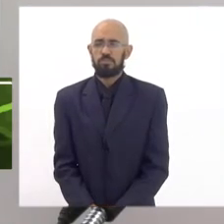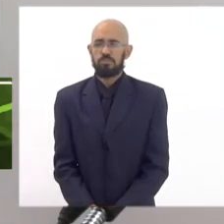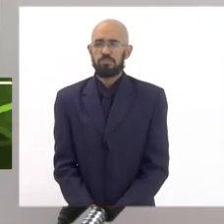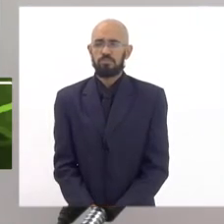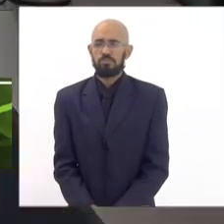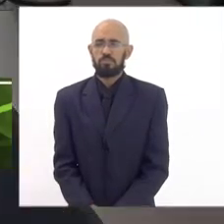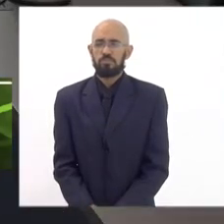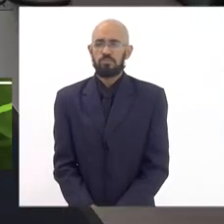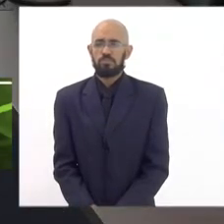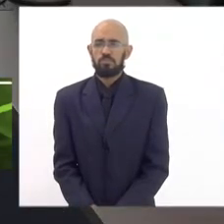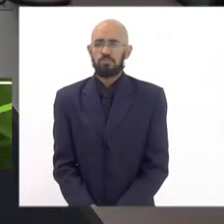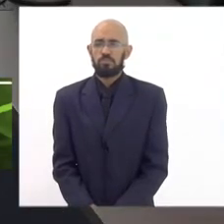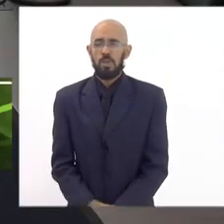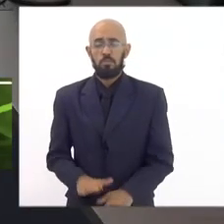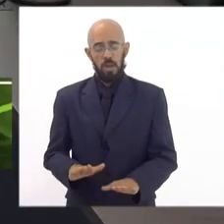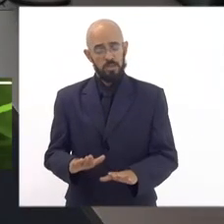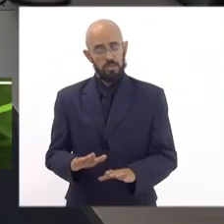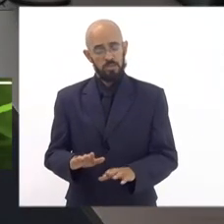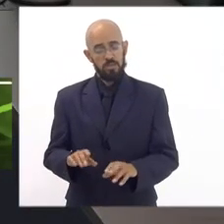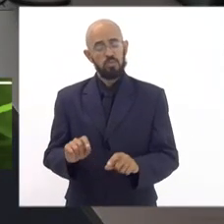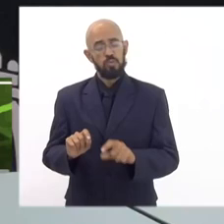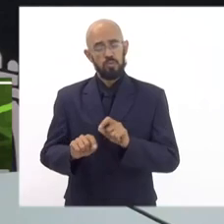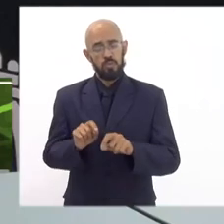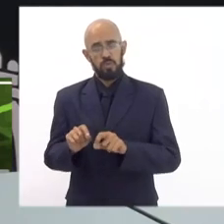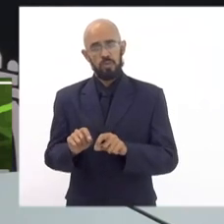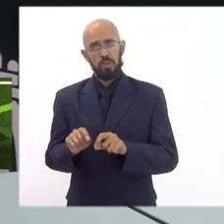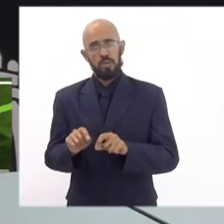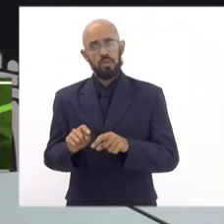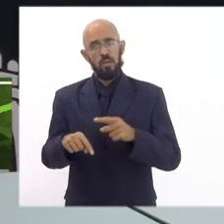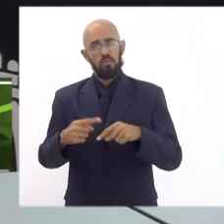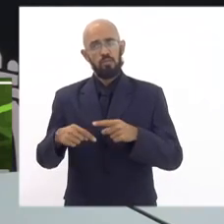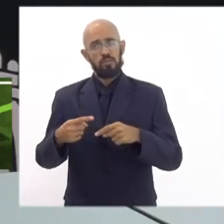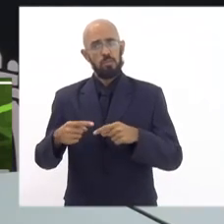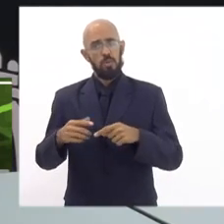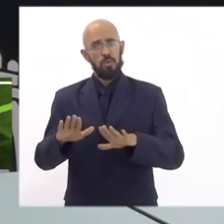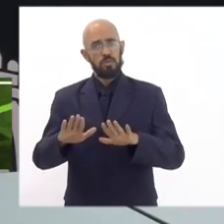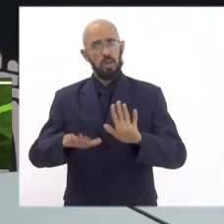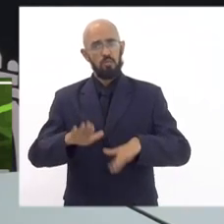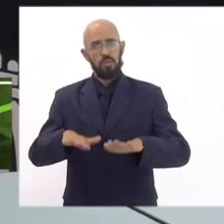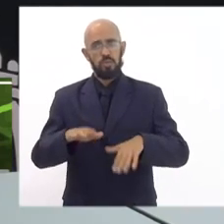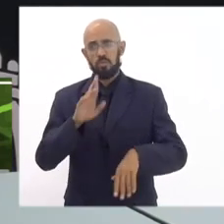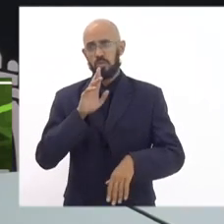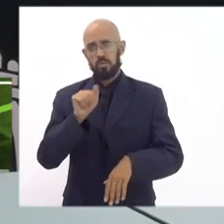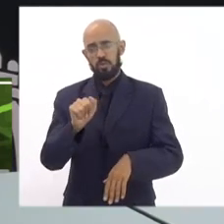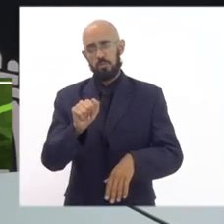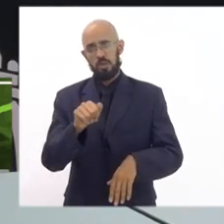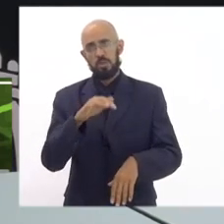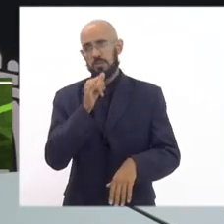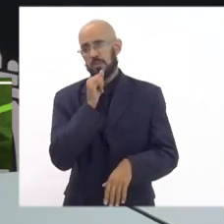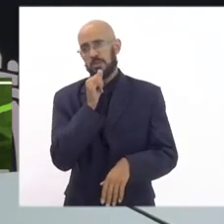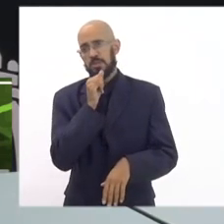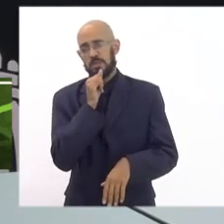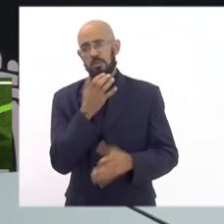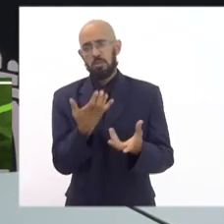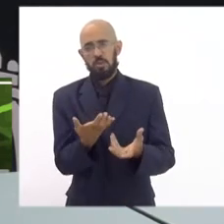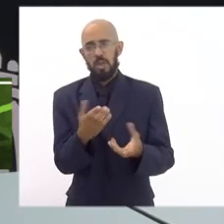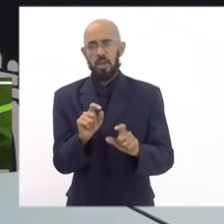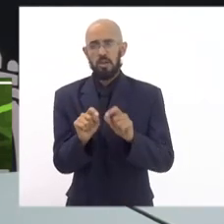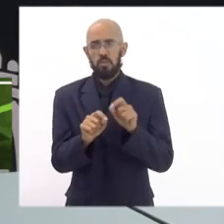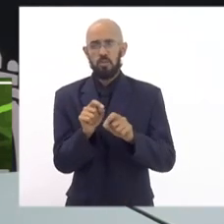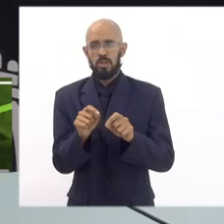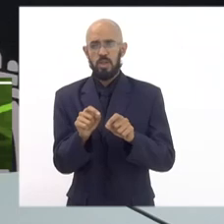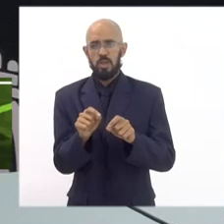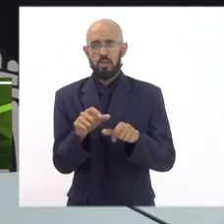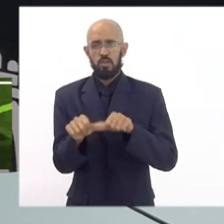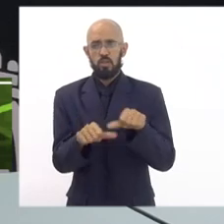O que não implica que amanhã depois o deputado, por exemplo, Rodrigo Amorim, queira